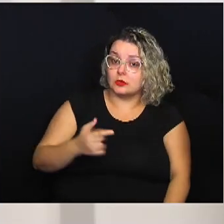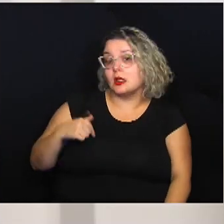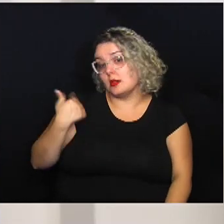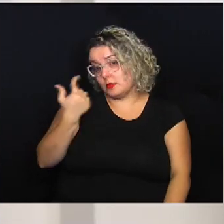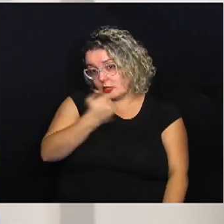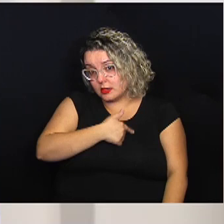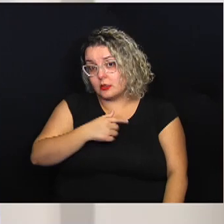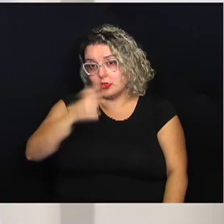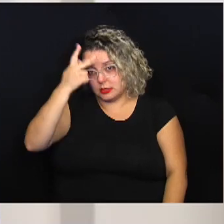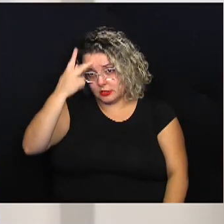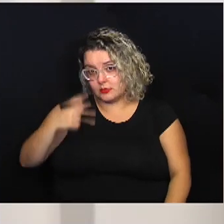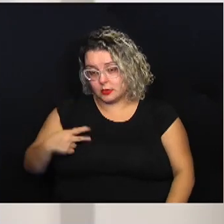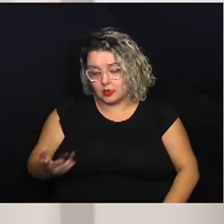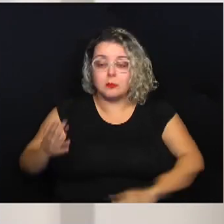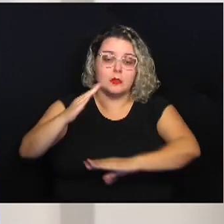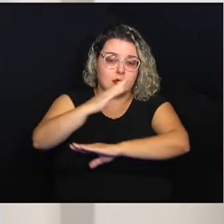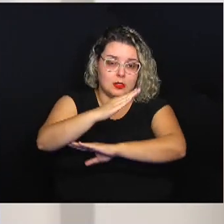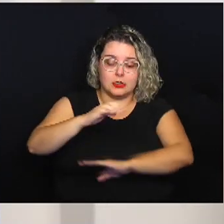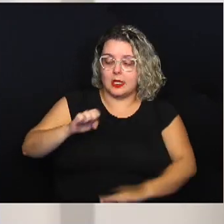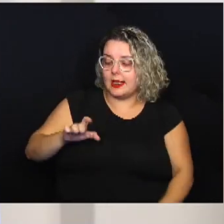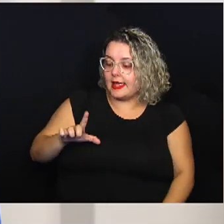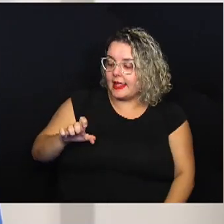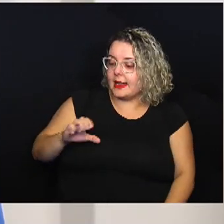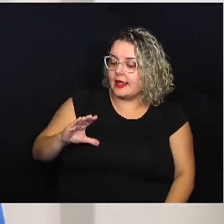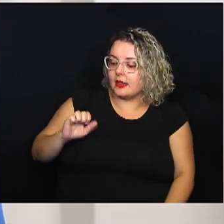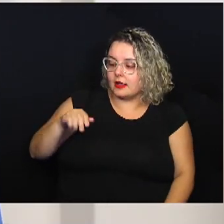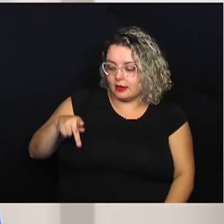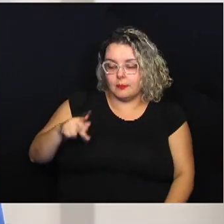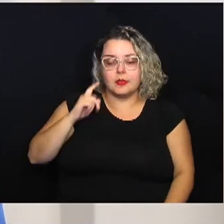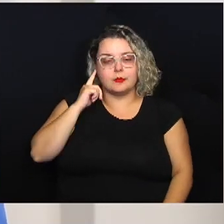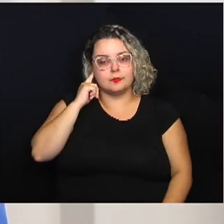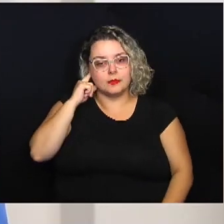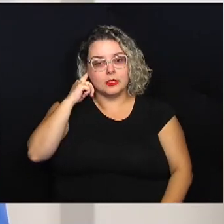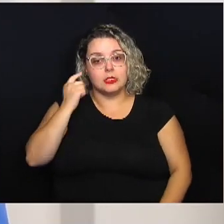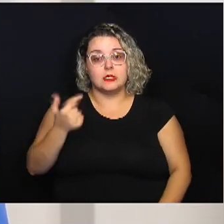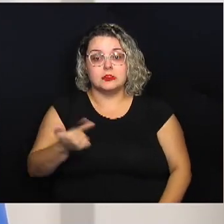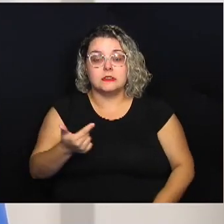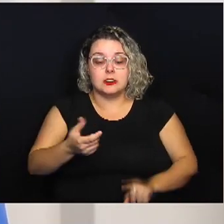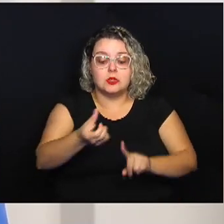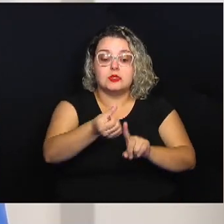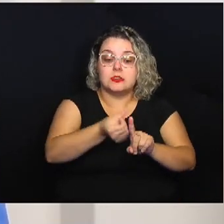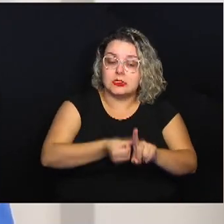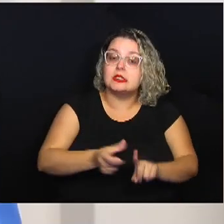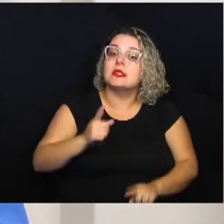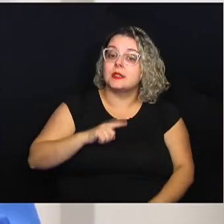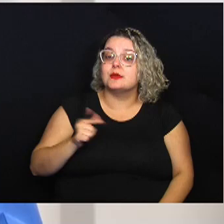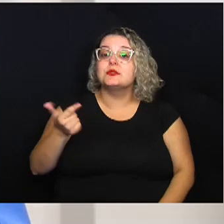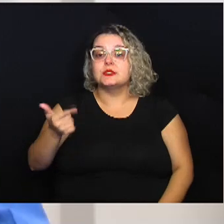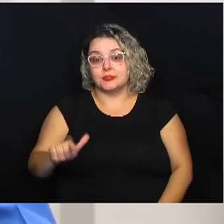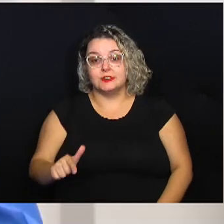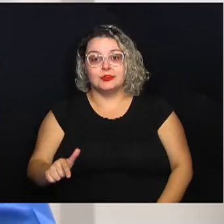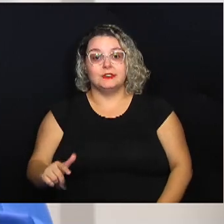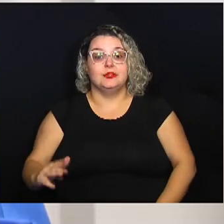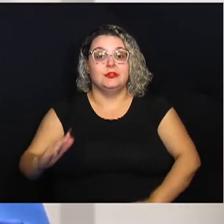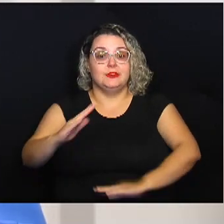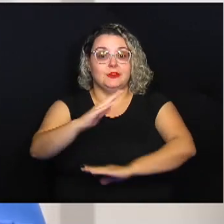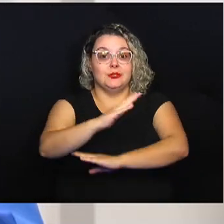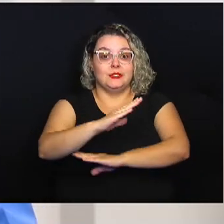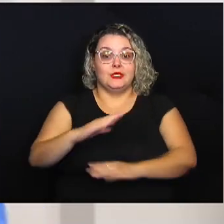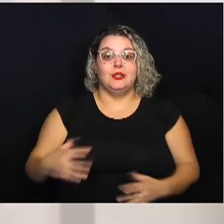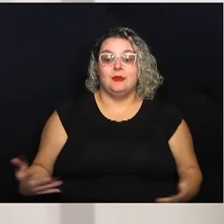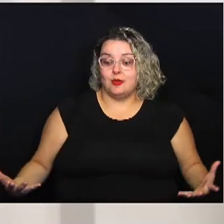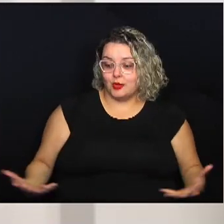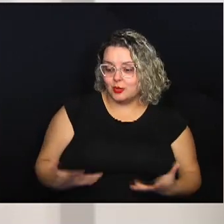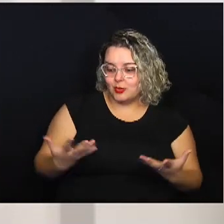própria Câmara, através da Elecamp. Então, nesse segundo semestre, teremos novamente essa Câmara cheia de vida,